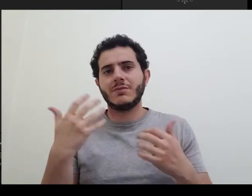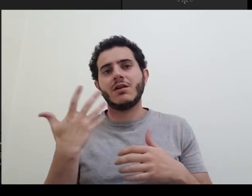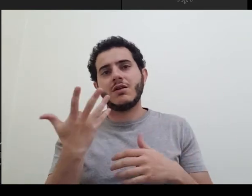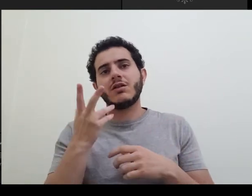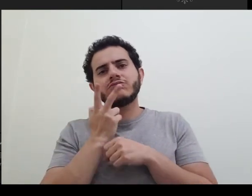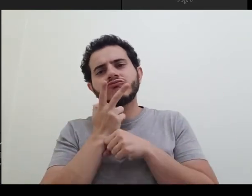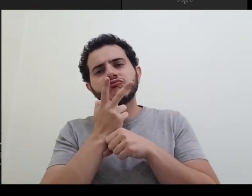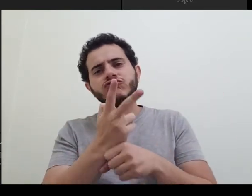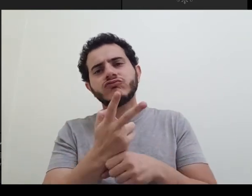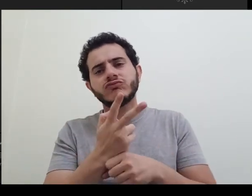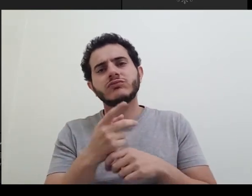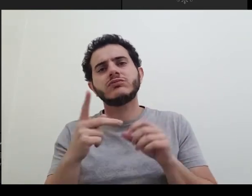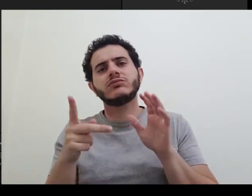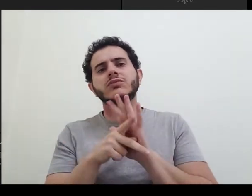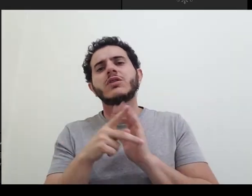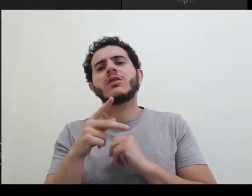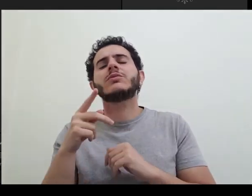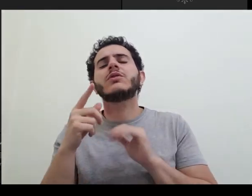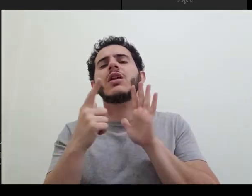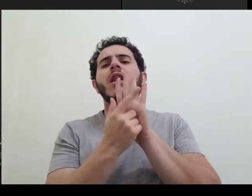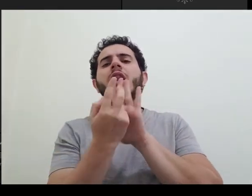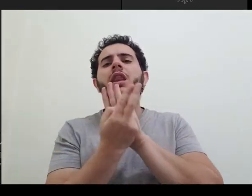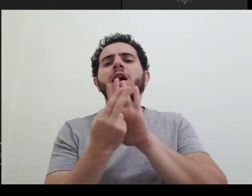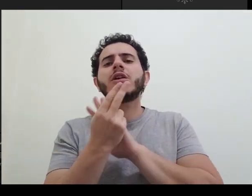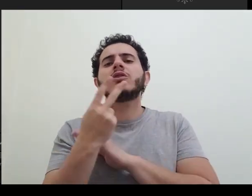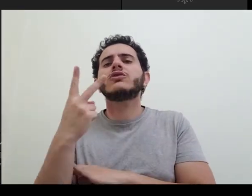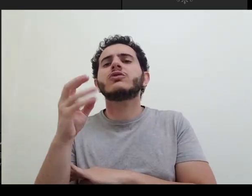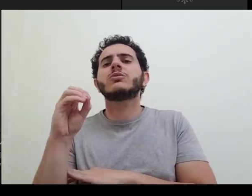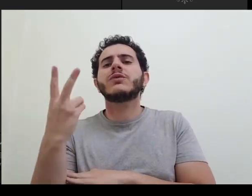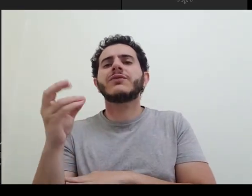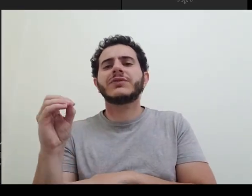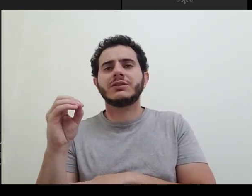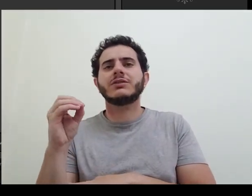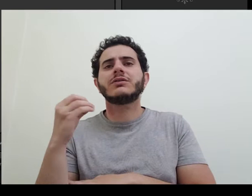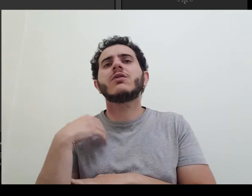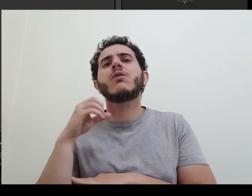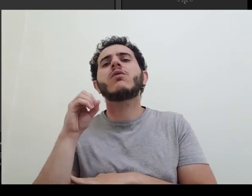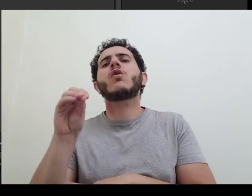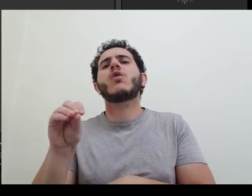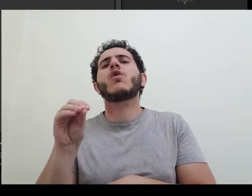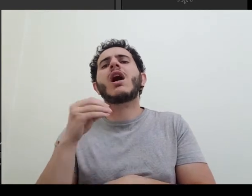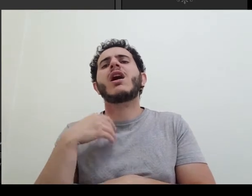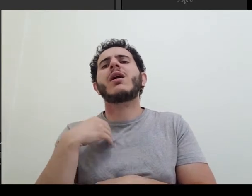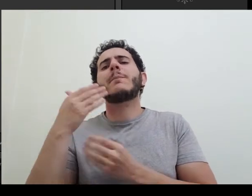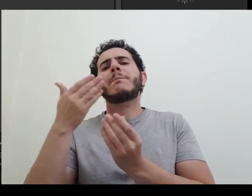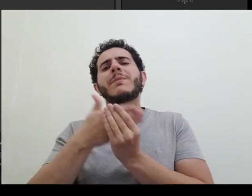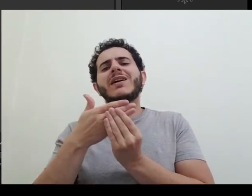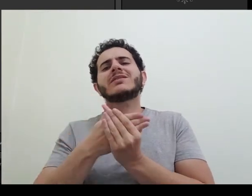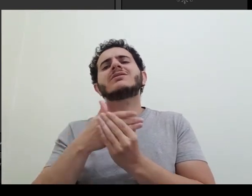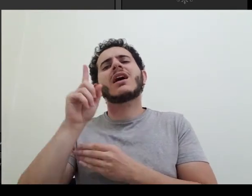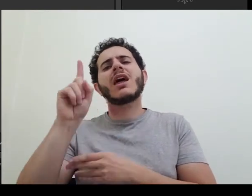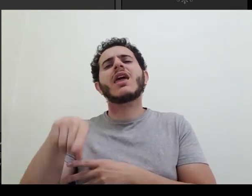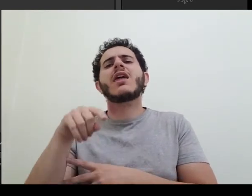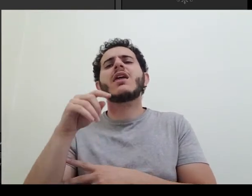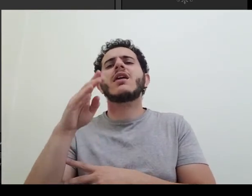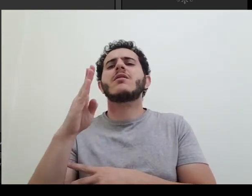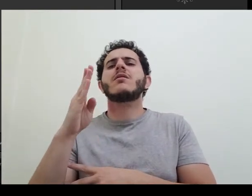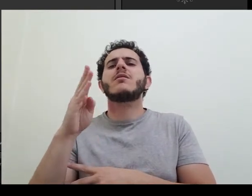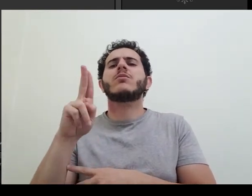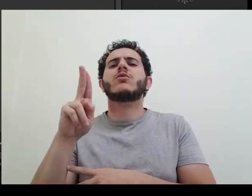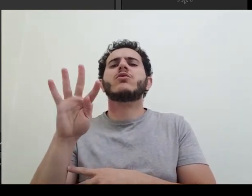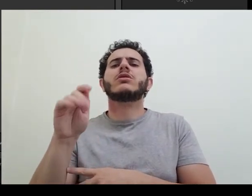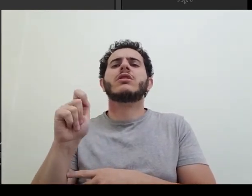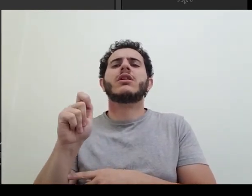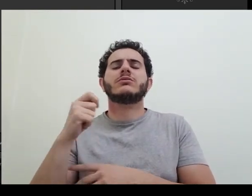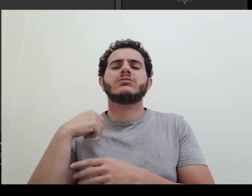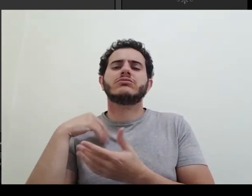tá ali. Vou buscar aqui, ó, Lightroom 2020 e vou chamar essa pasta brutas. Tá? Ele vai me mostrar o que tem dentro da